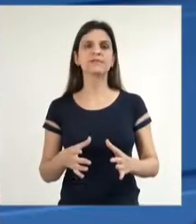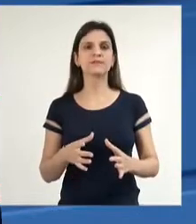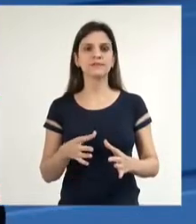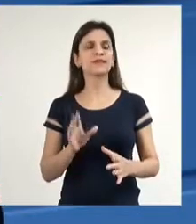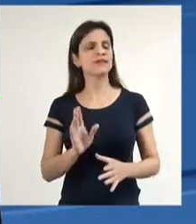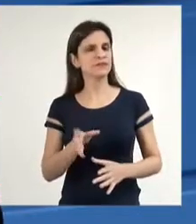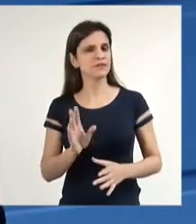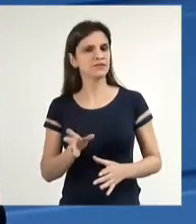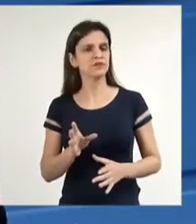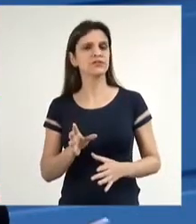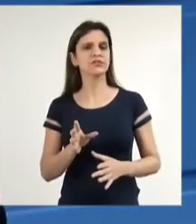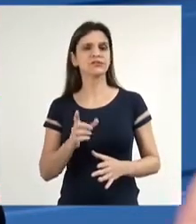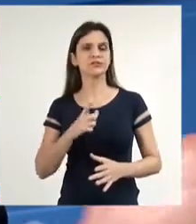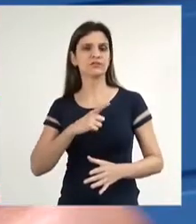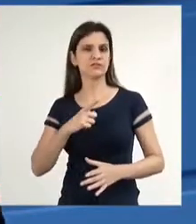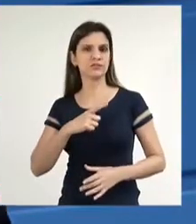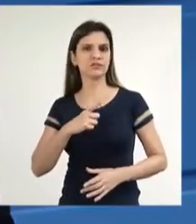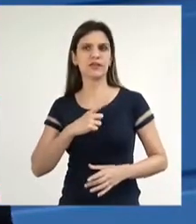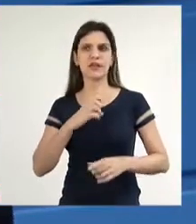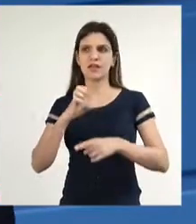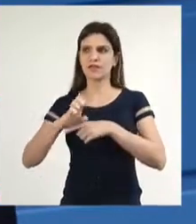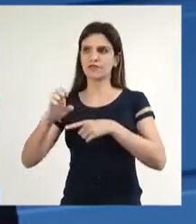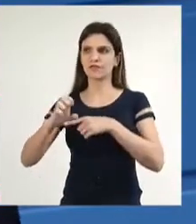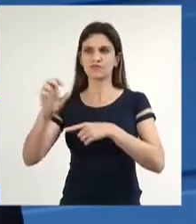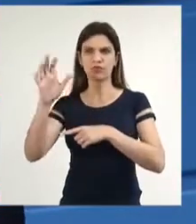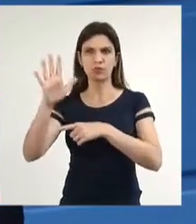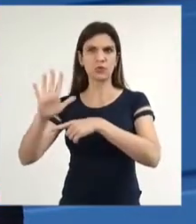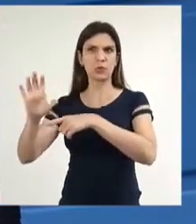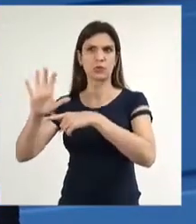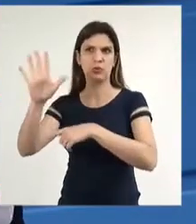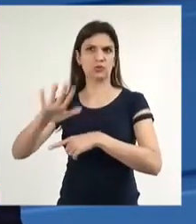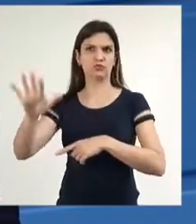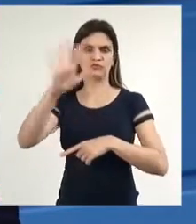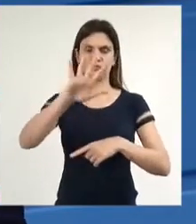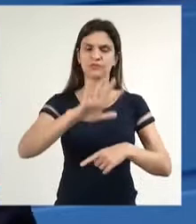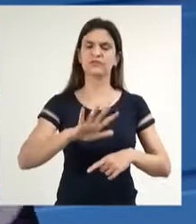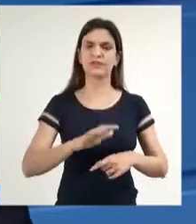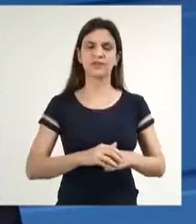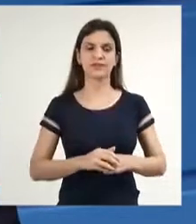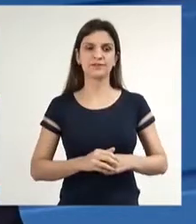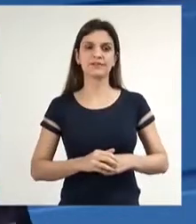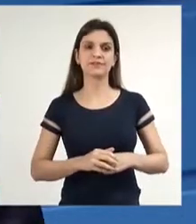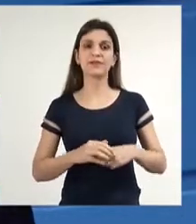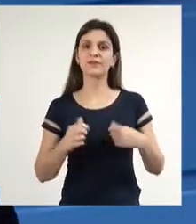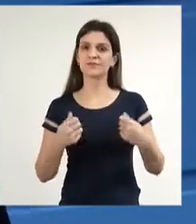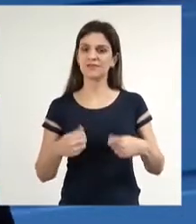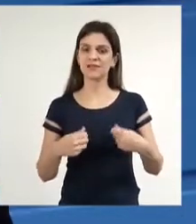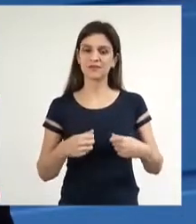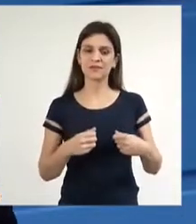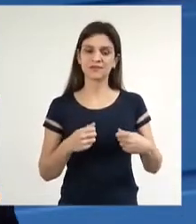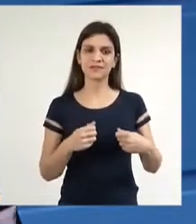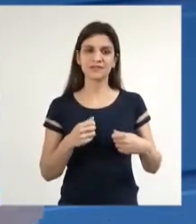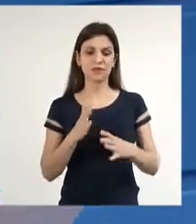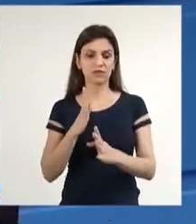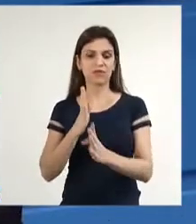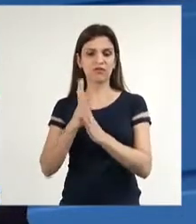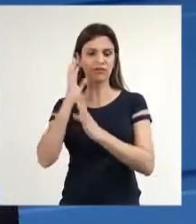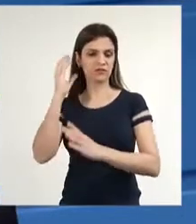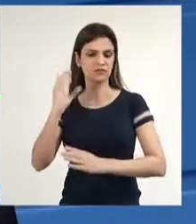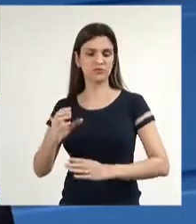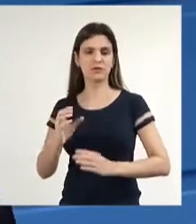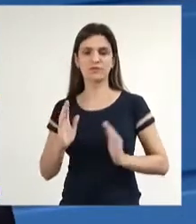estados, vai diminuir custos onde normalmente precisam ir os dois, o perito e